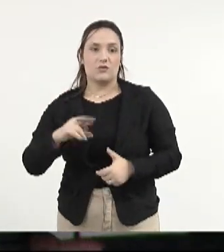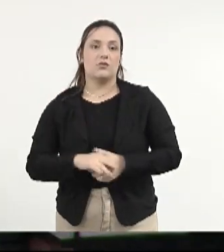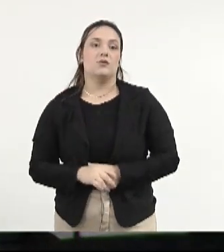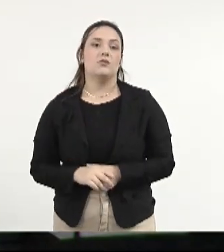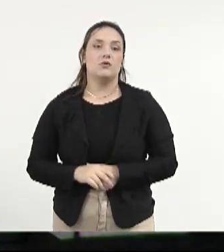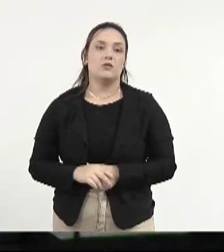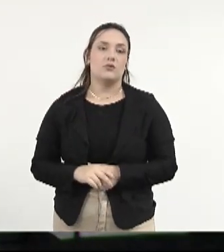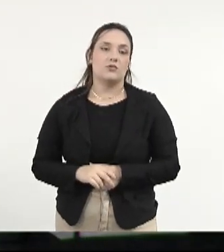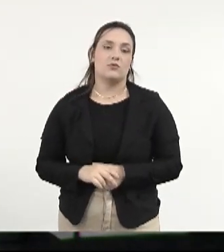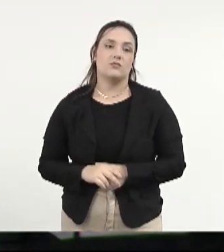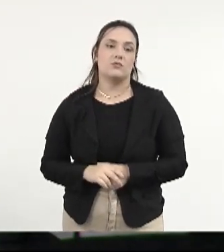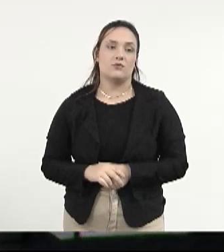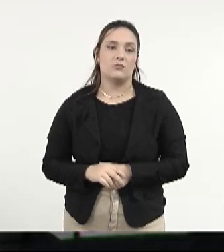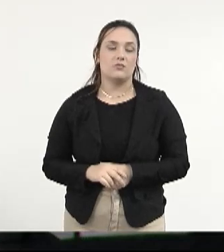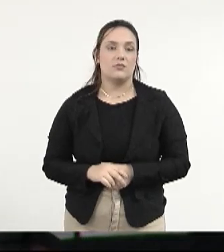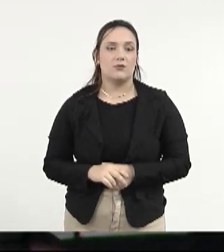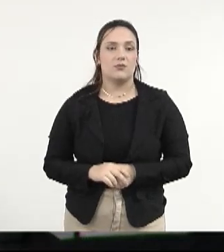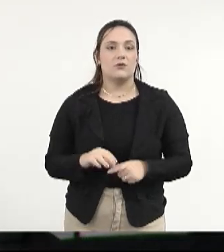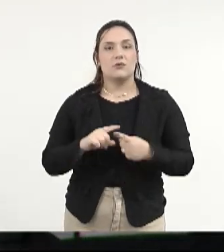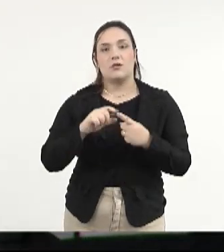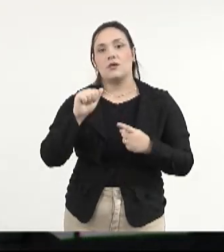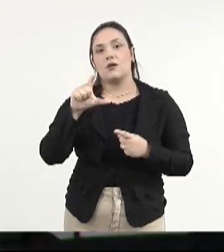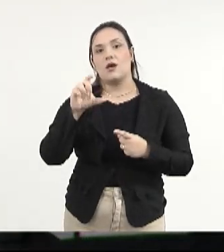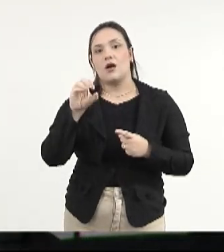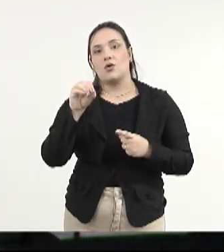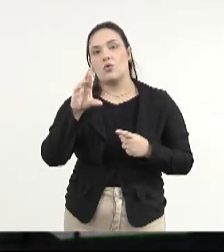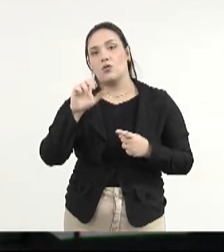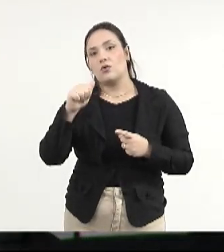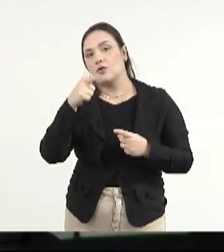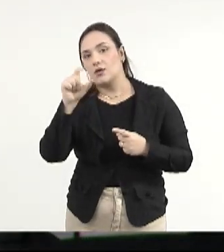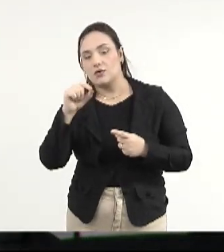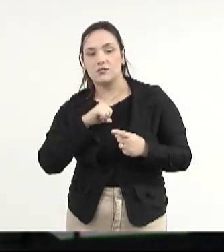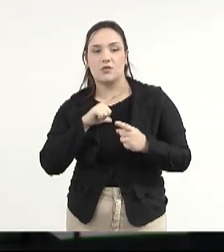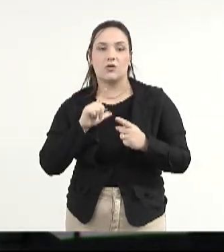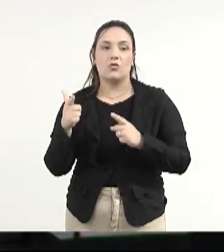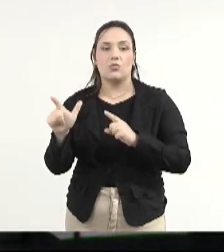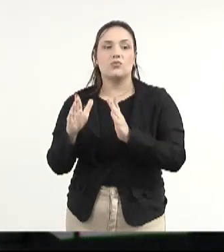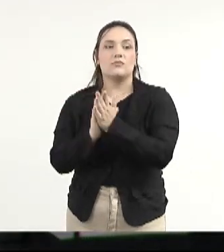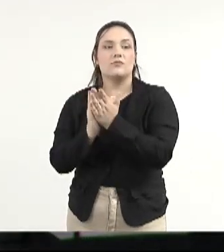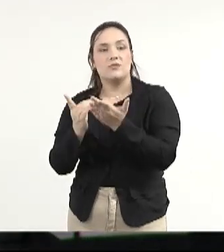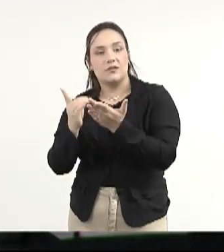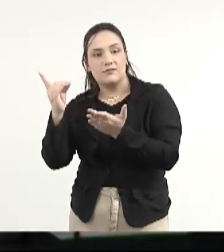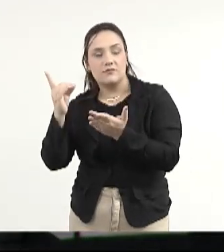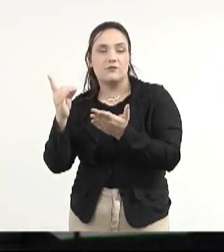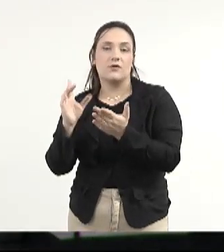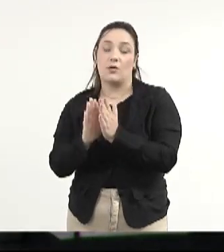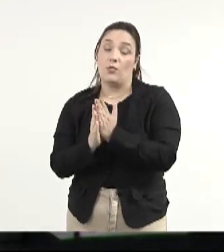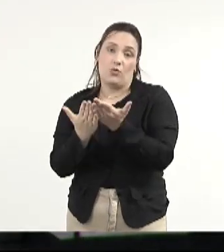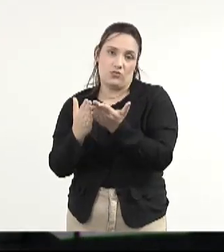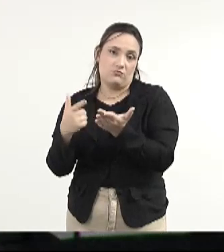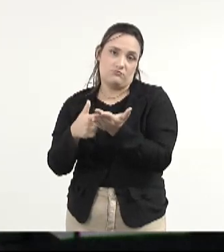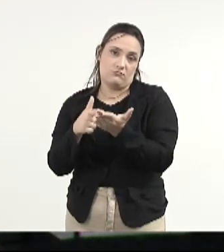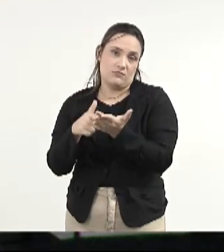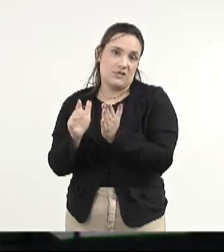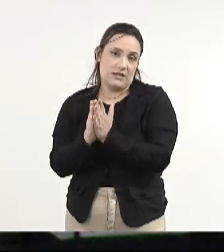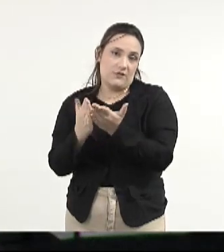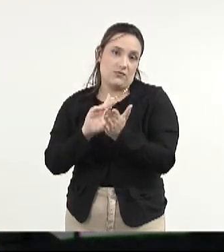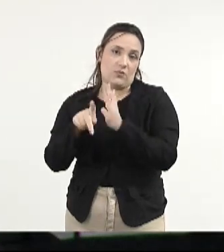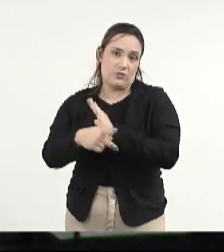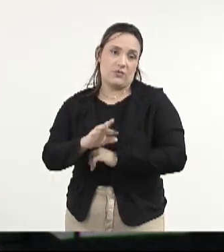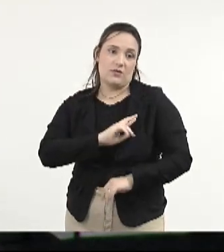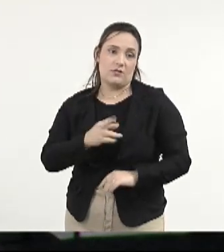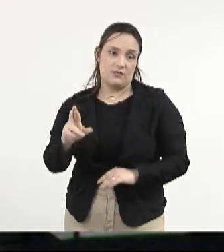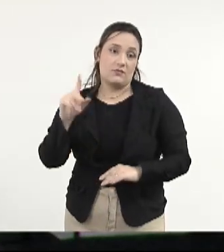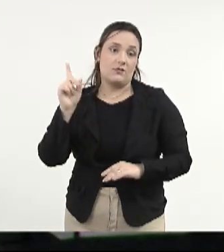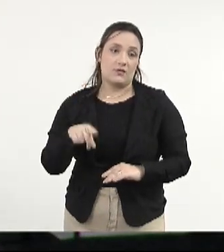as religiões. No caso, o Alcorão, quem tem outros livros sagrados também teriam que ter esse direito. Então, por